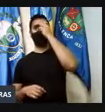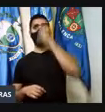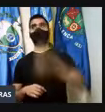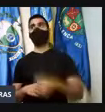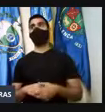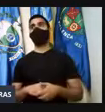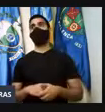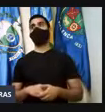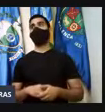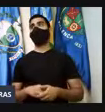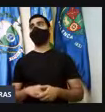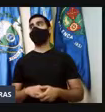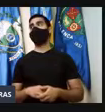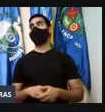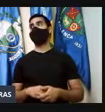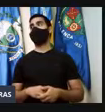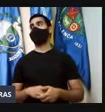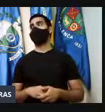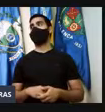Aloysio Saulo Breves Balha.